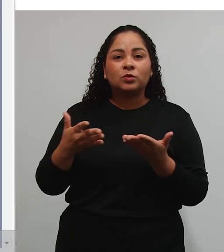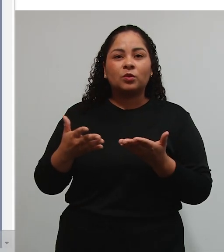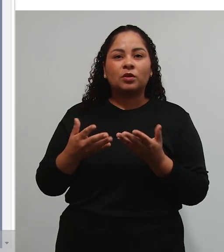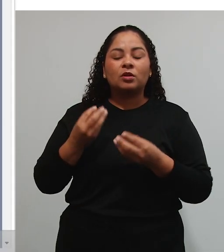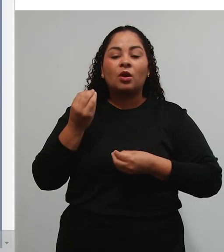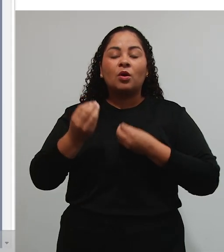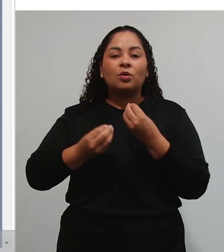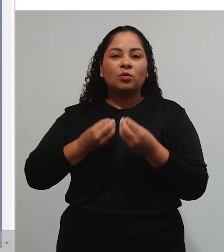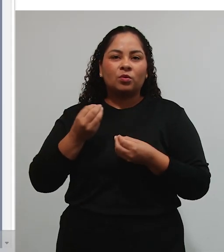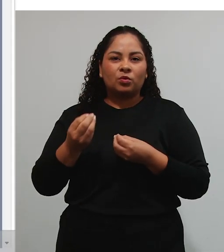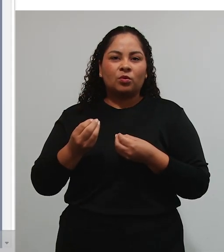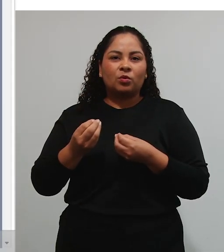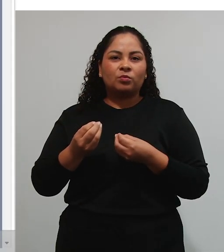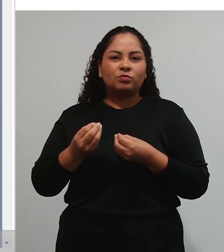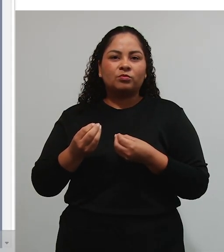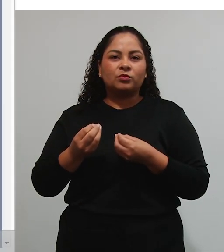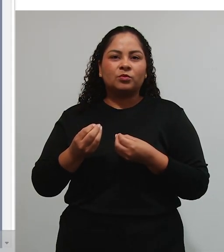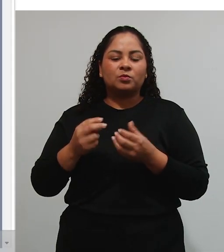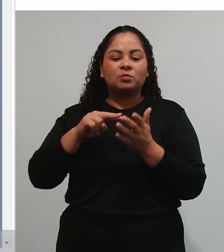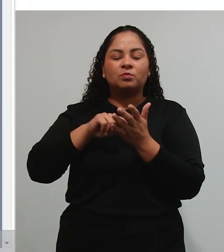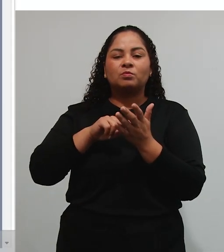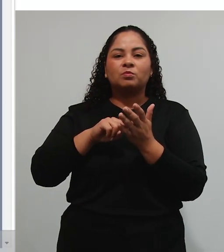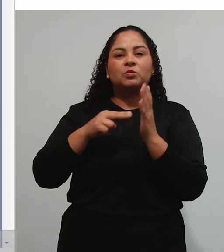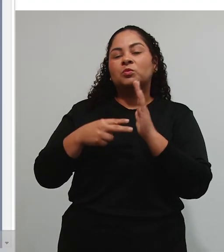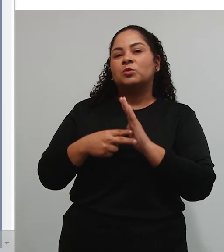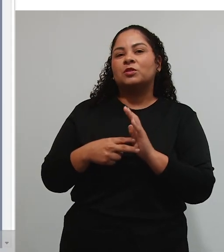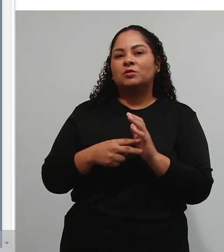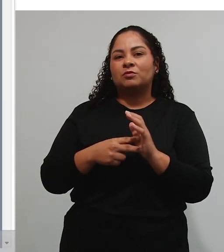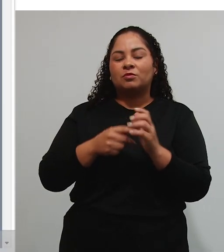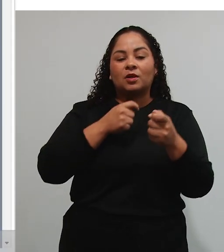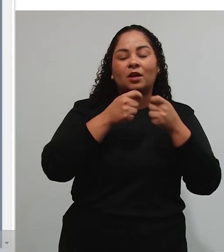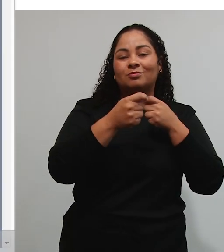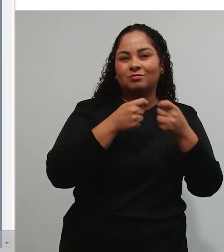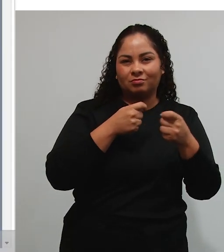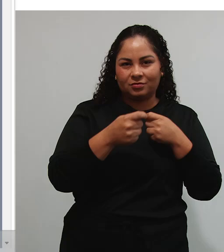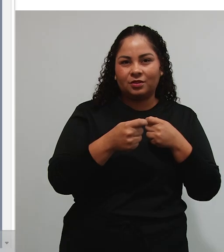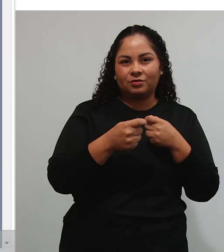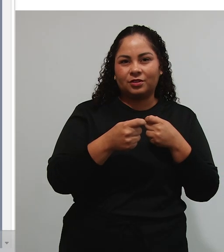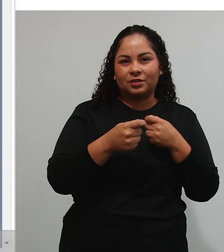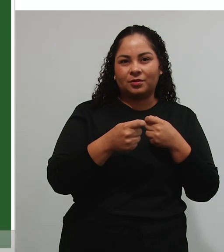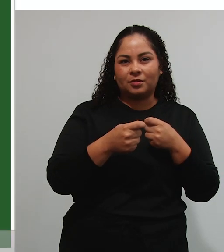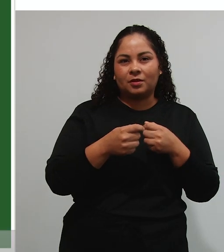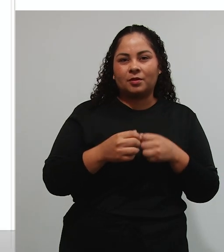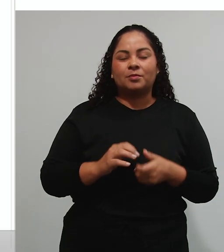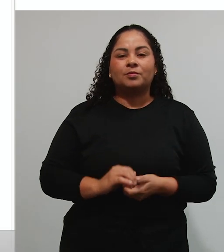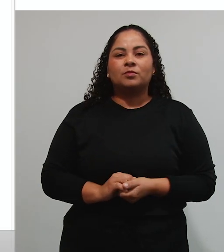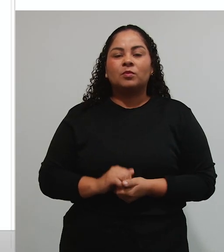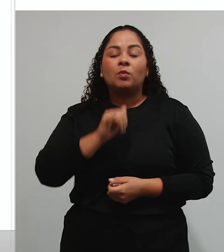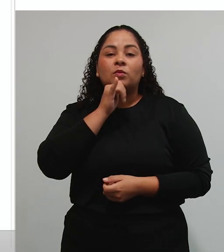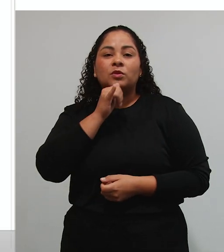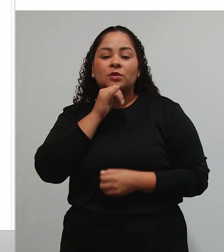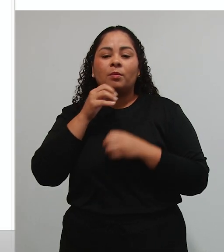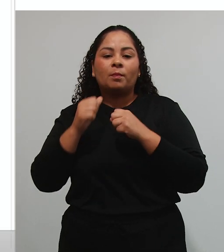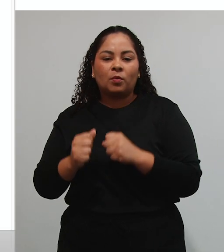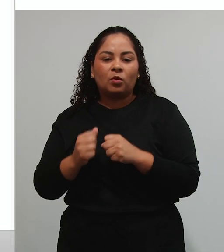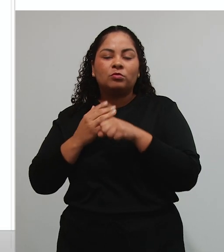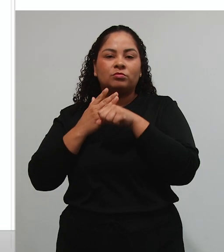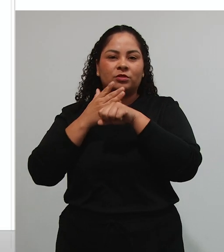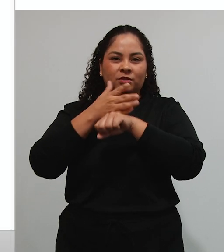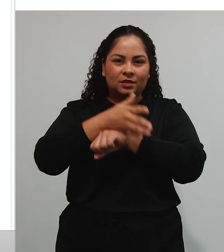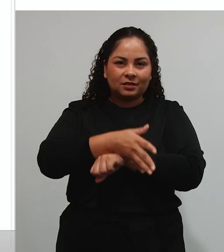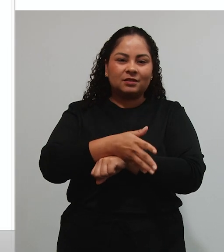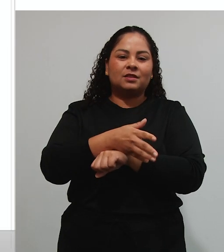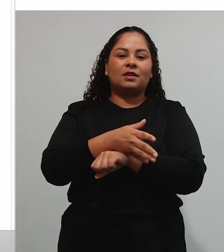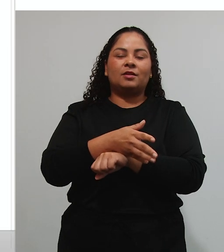nossa referência, nossa indicação de referência, quem é o Joãozinho, né? Esse material é interativo